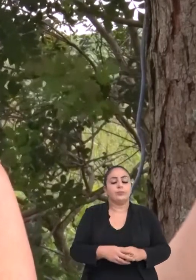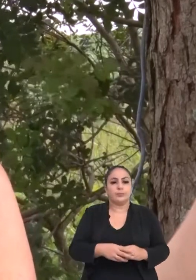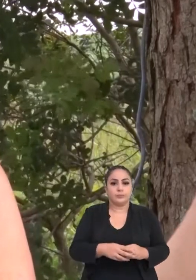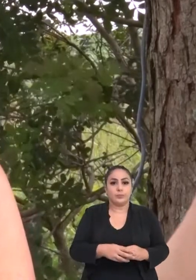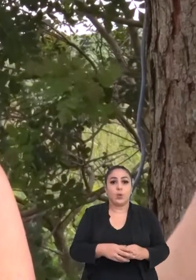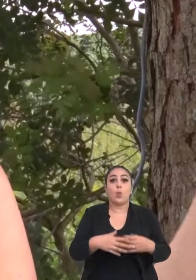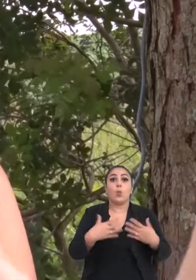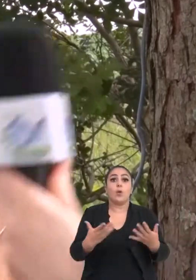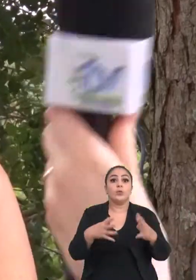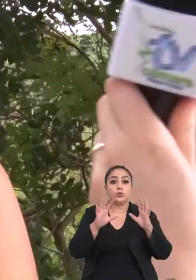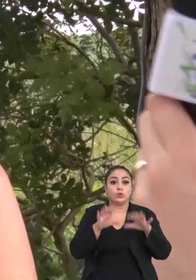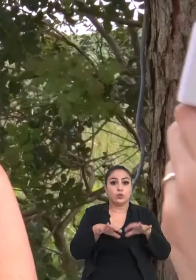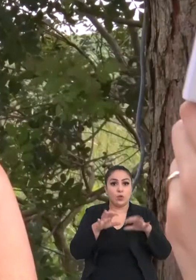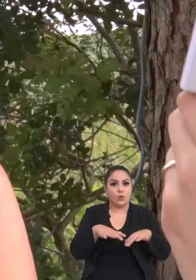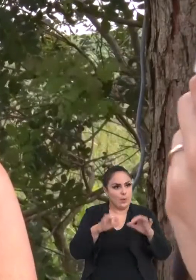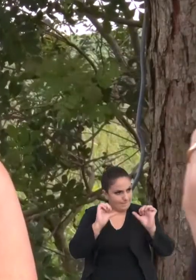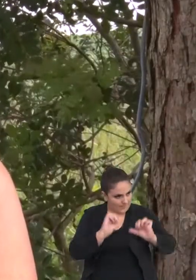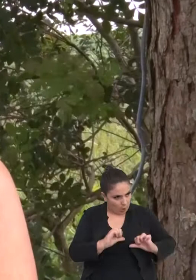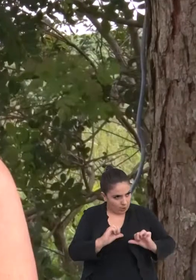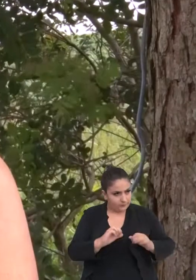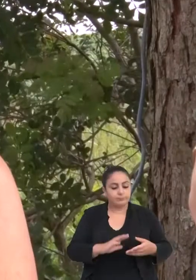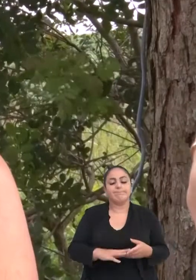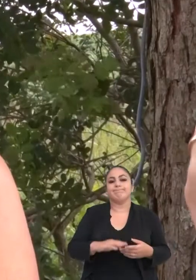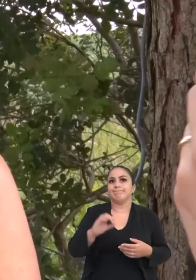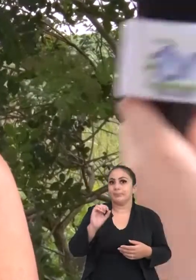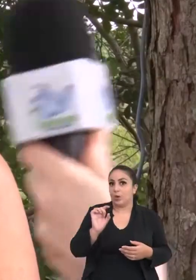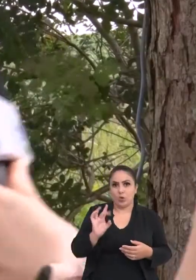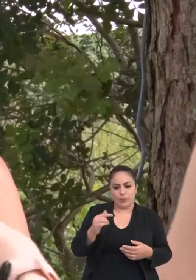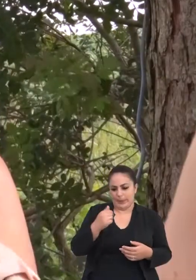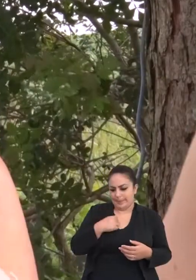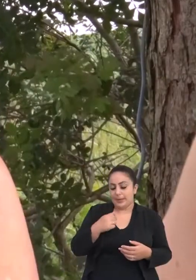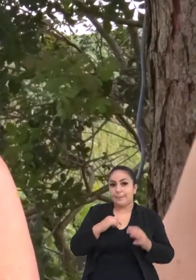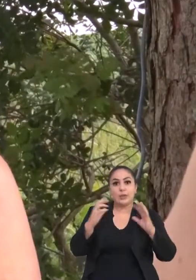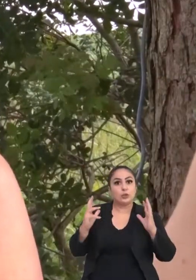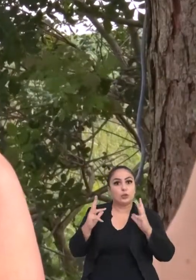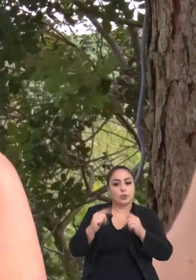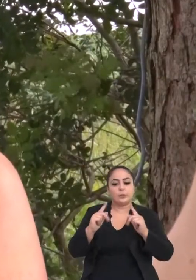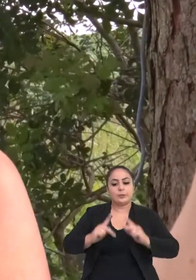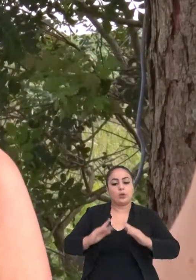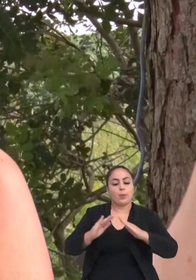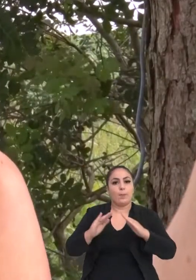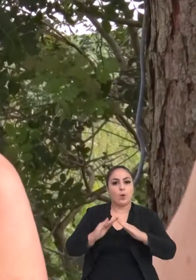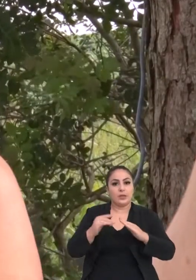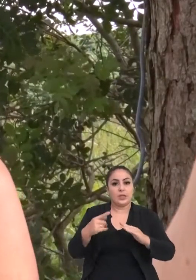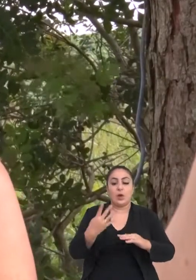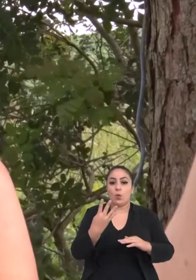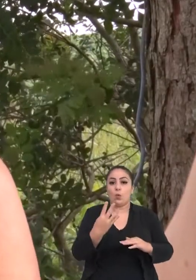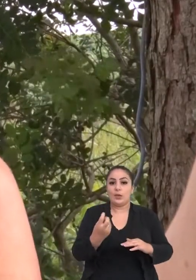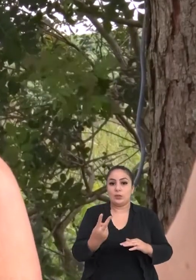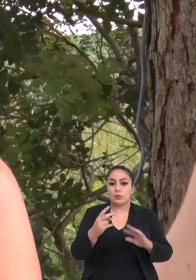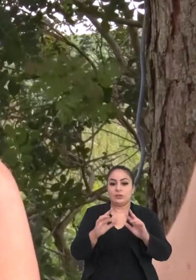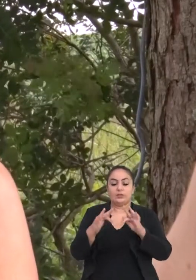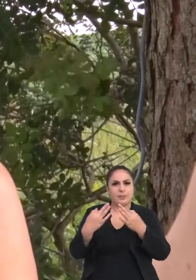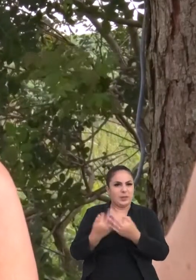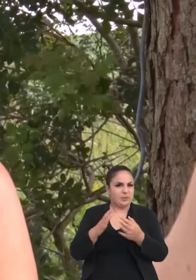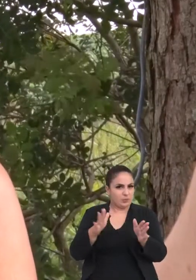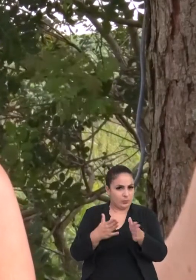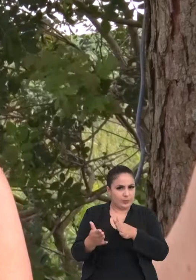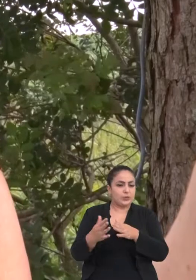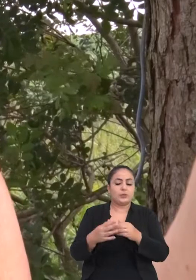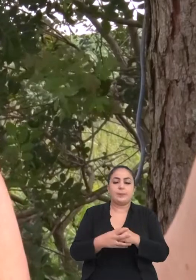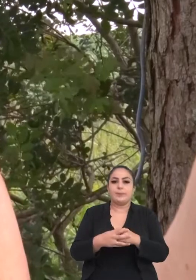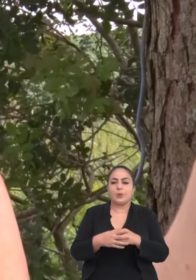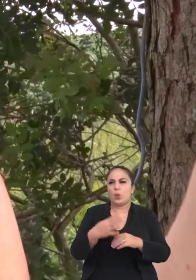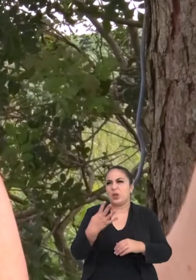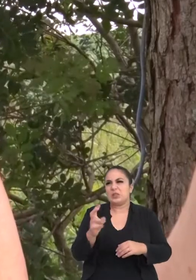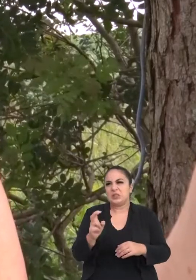tá difícil. E quando chove, fica ainda pior a situação. Não é só para mim, mas para todo mundo que mora aqui. A gente mora em 42